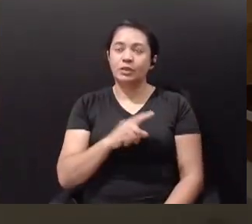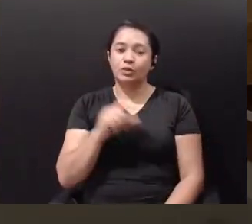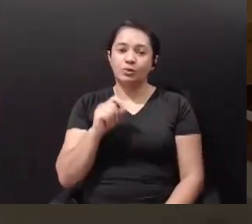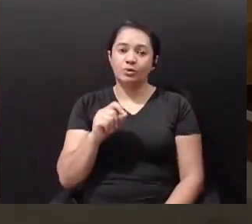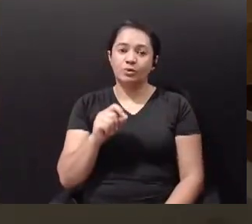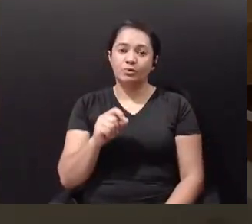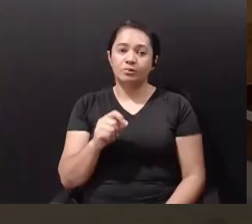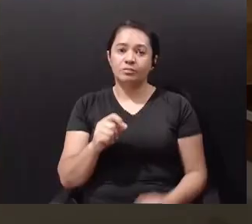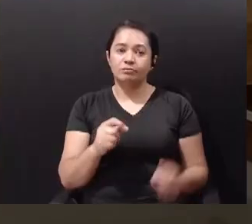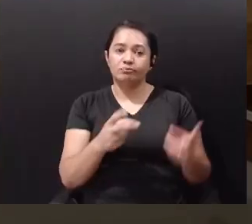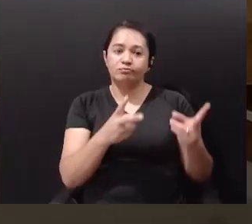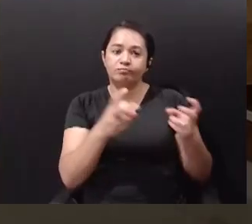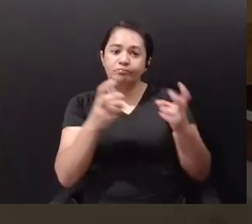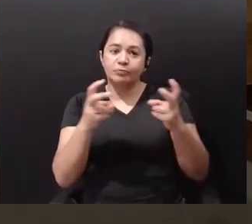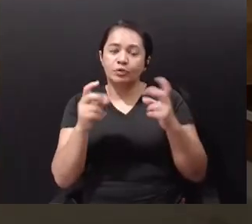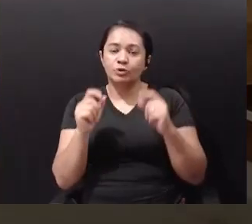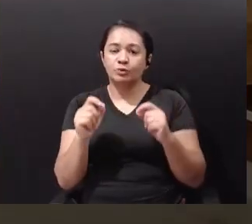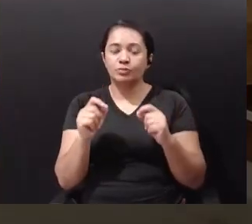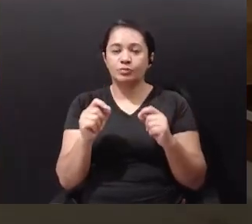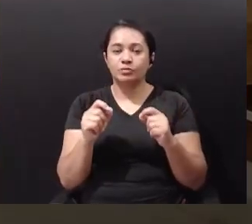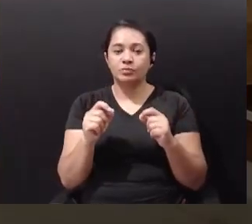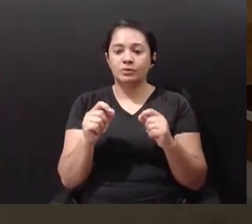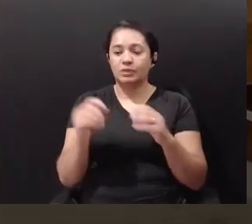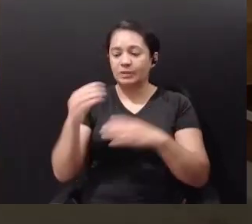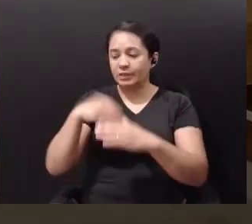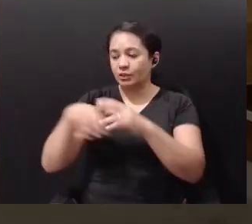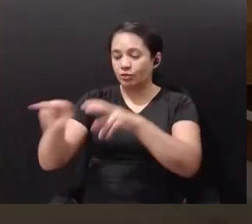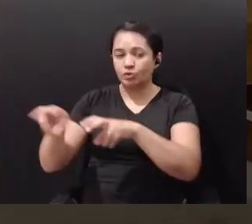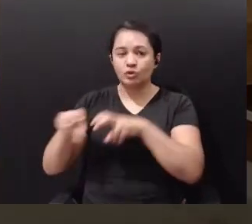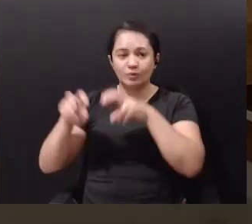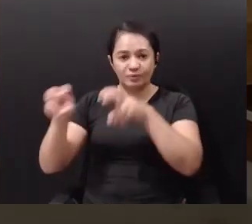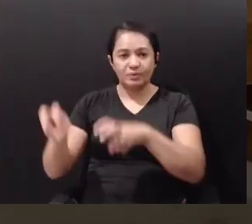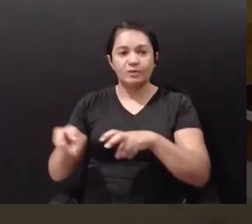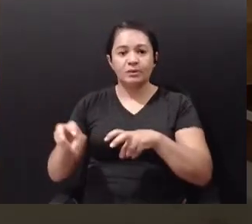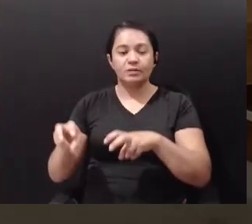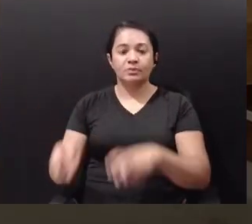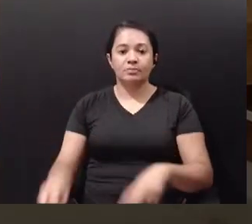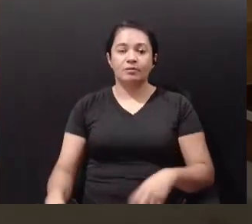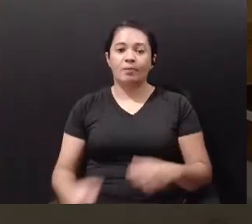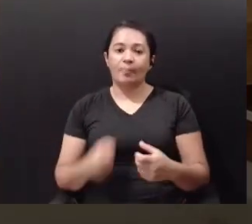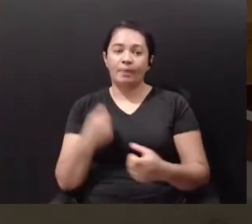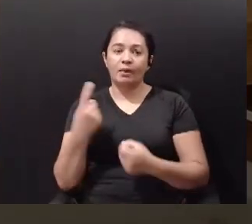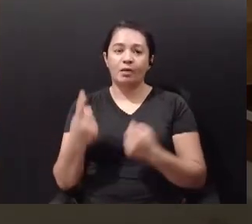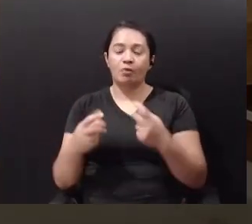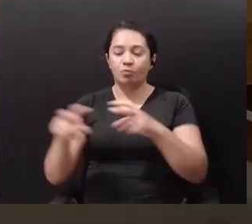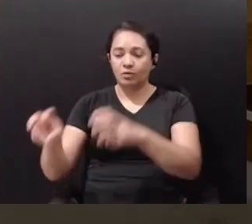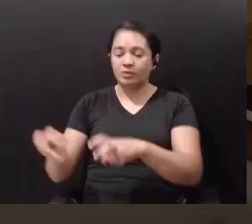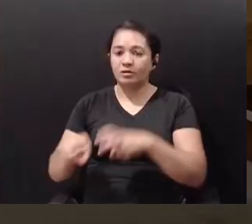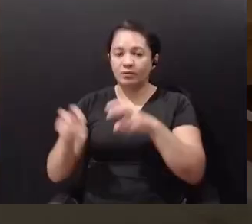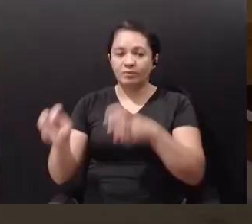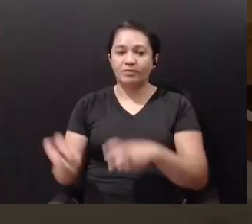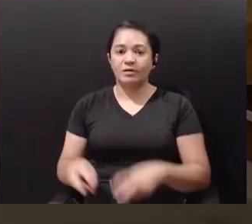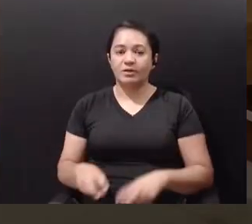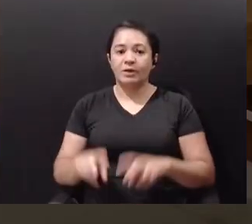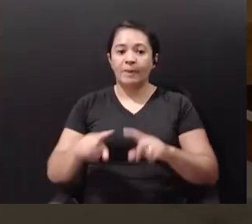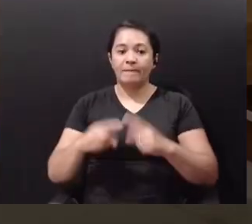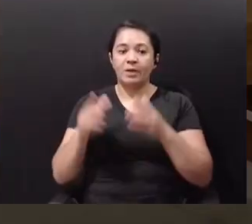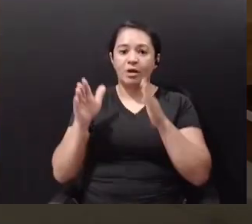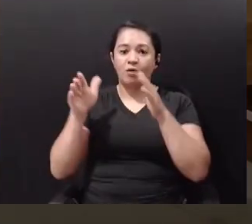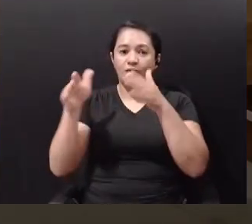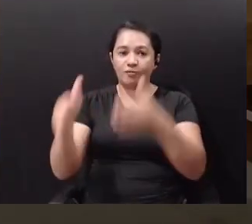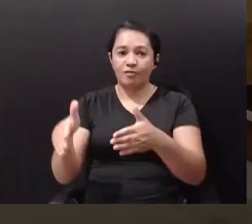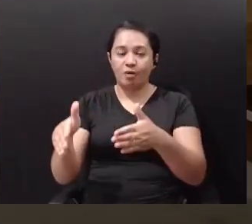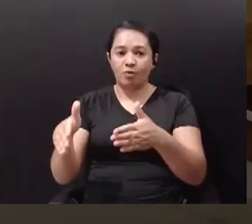preceptores em fazendas ainda, né? Em algumas fazendas, mas o foco passa a ser a